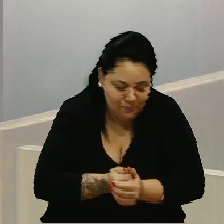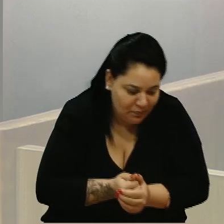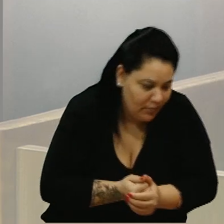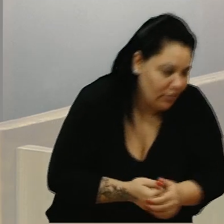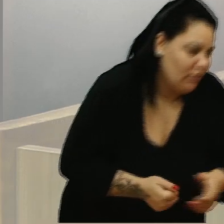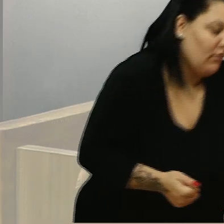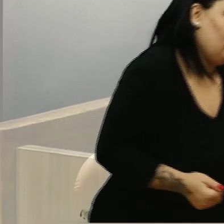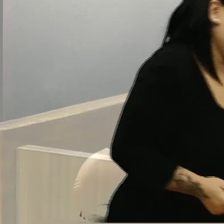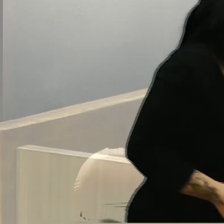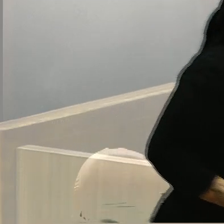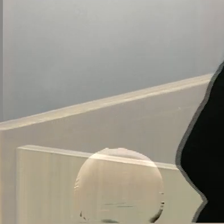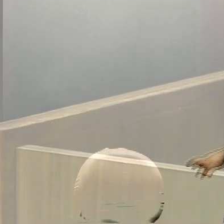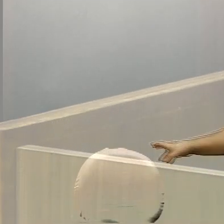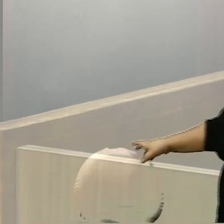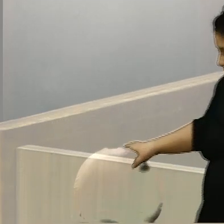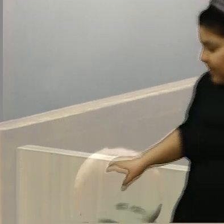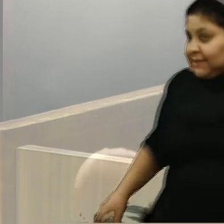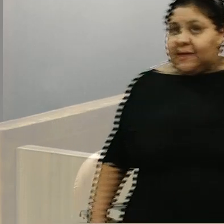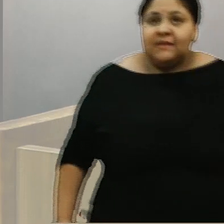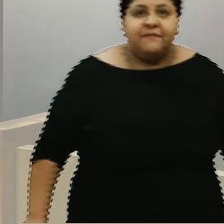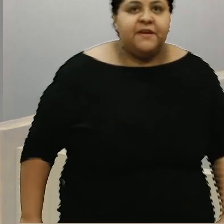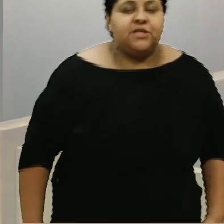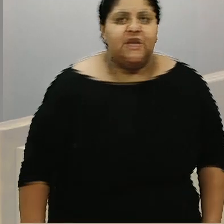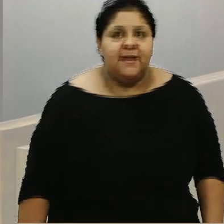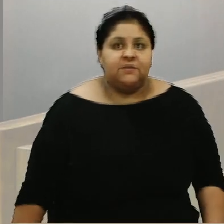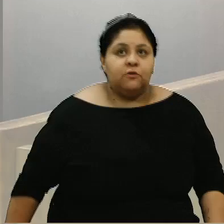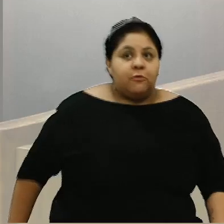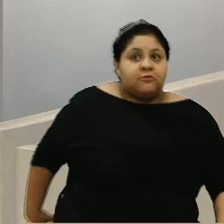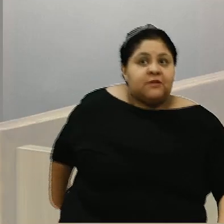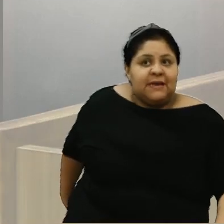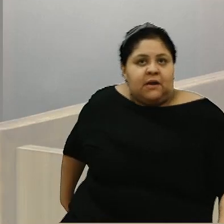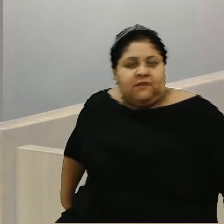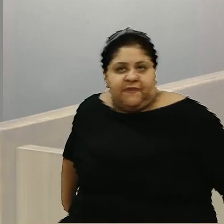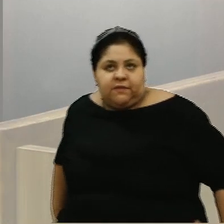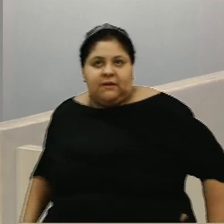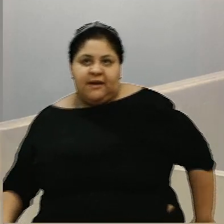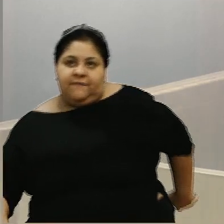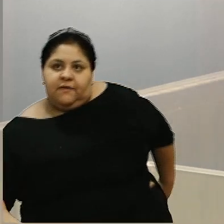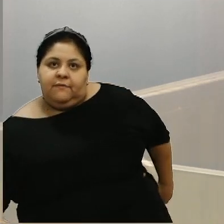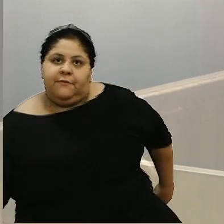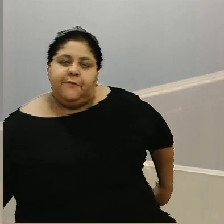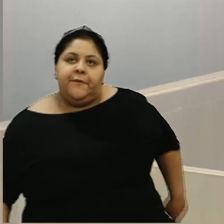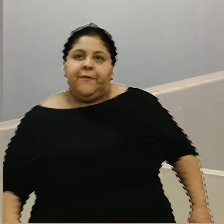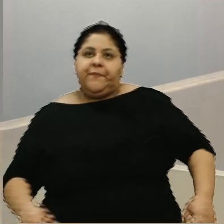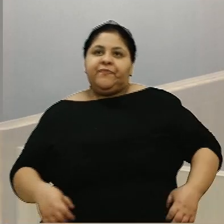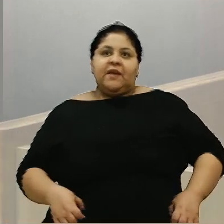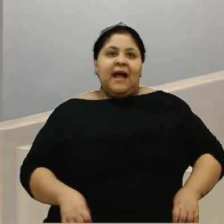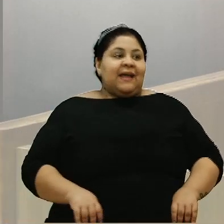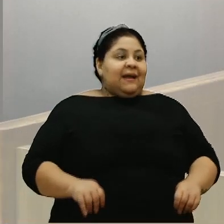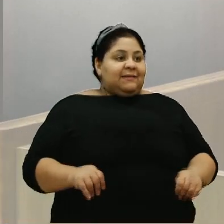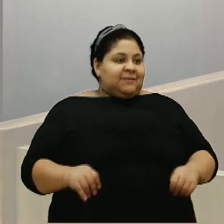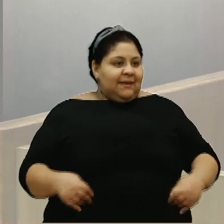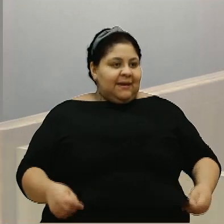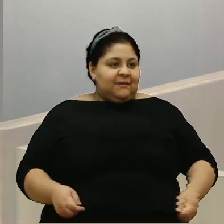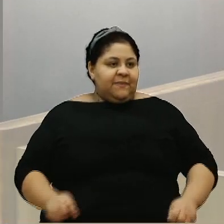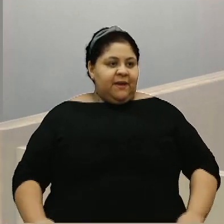nessa via que liga então a linha Brasil, aqui para Santa Lúcia do Piauí,